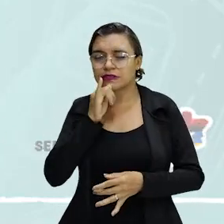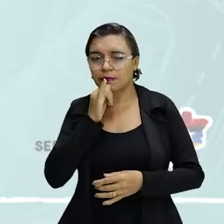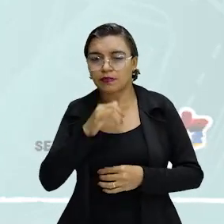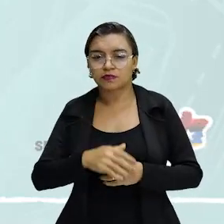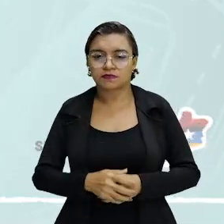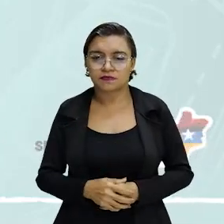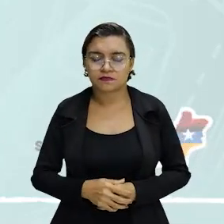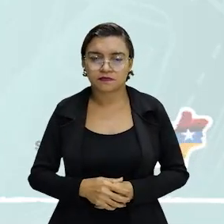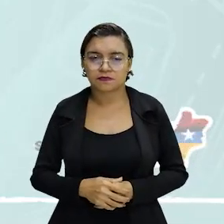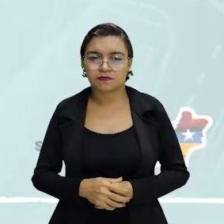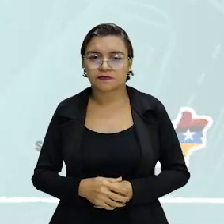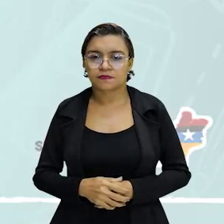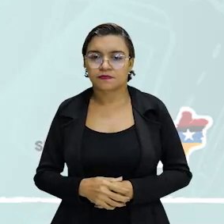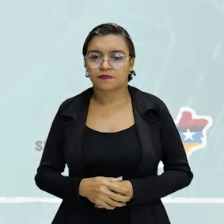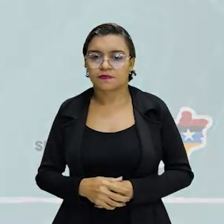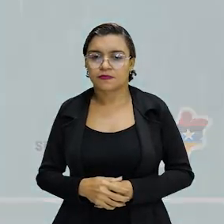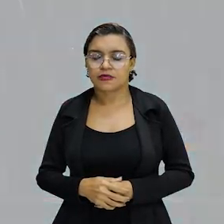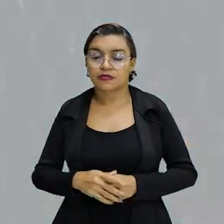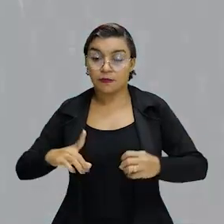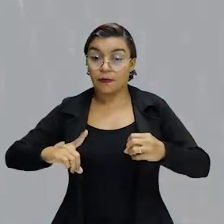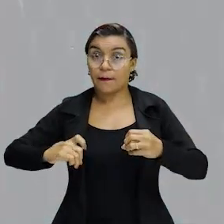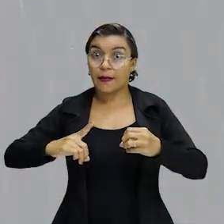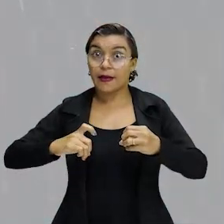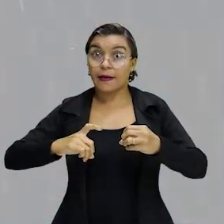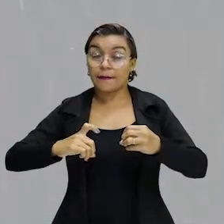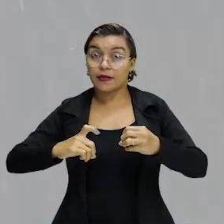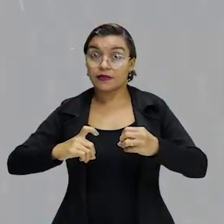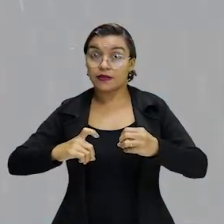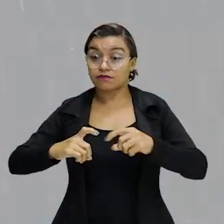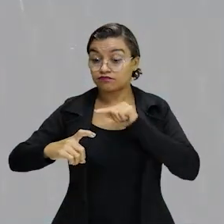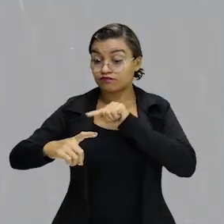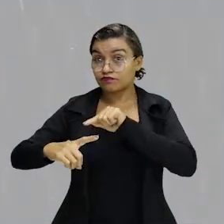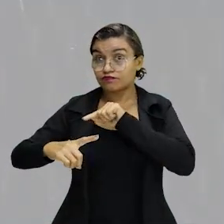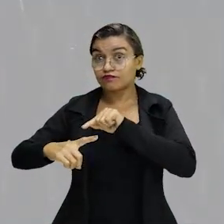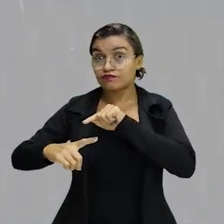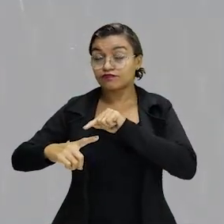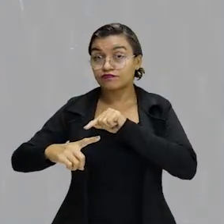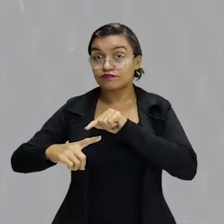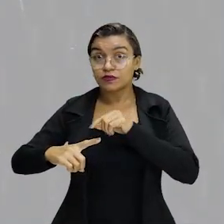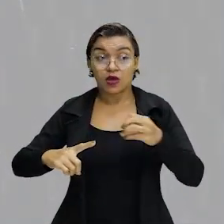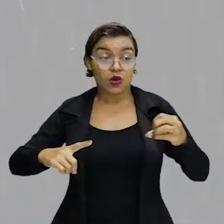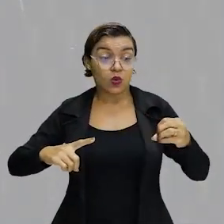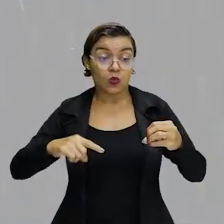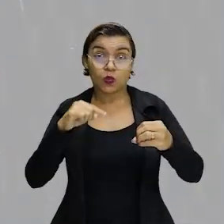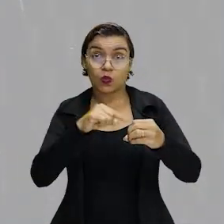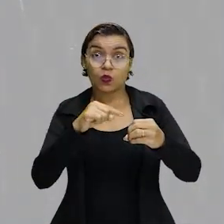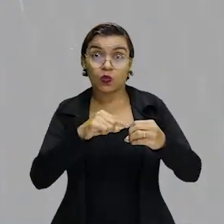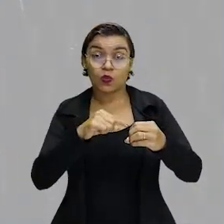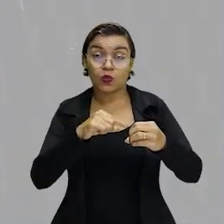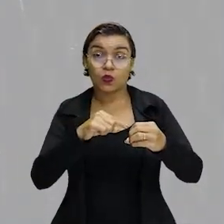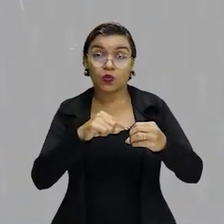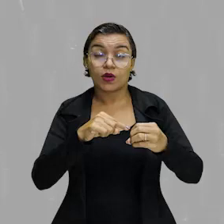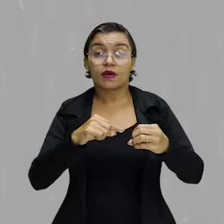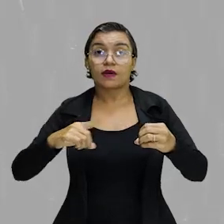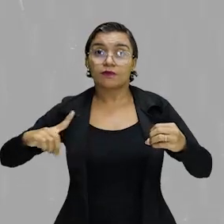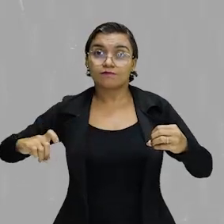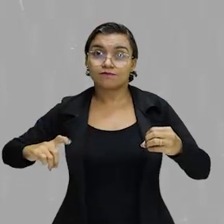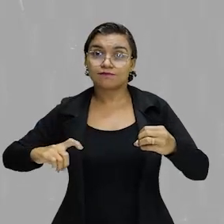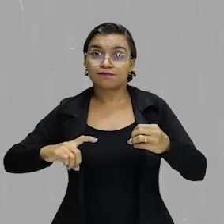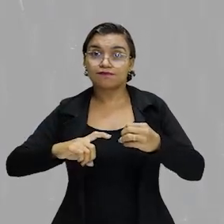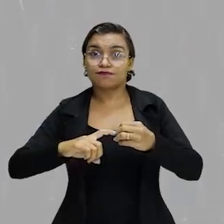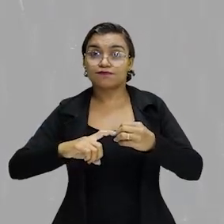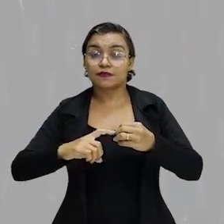exemplo, um material genético de um gameta masculino com material genético de um gameta feminino, vai originar um